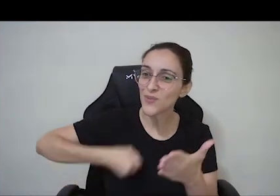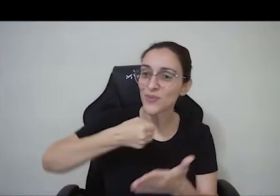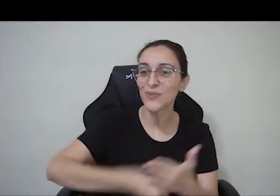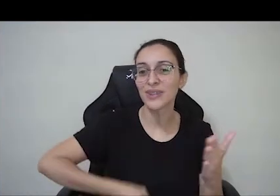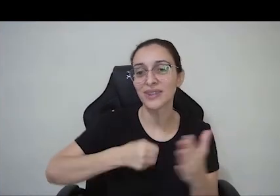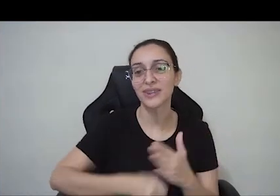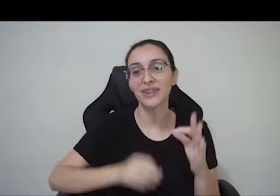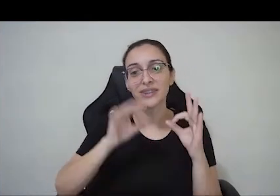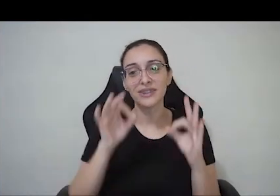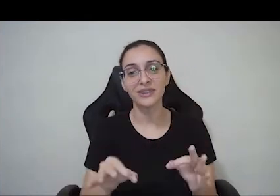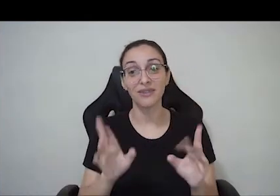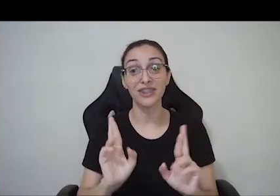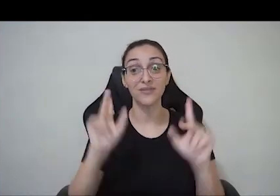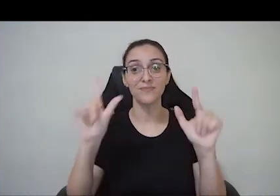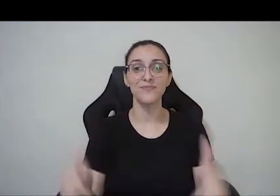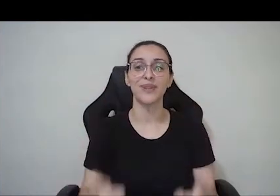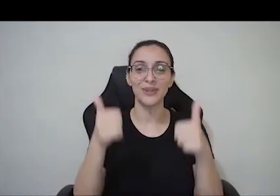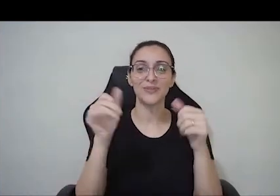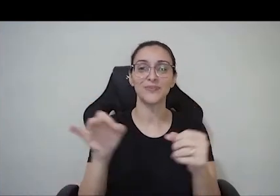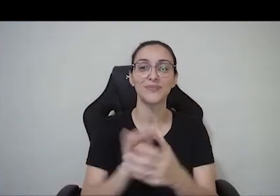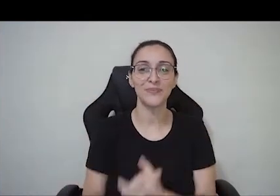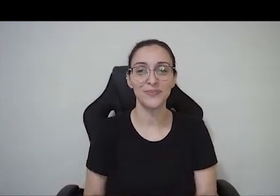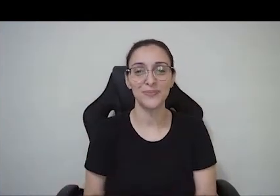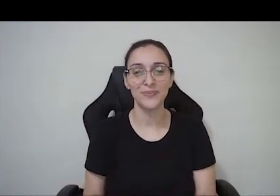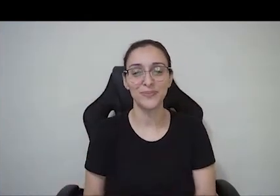isso se faça diferente no futuro.